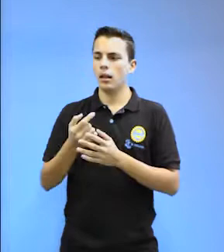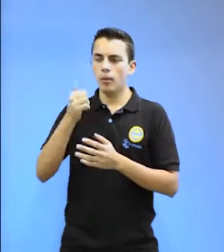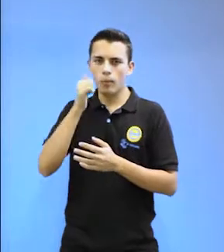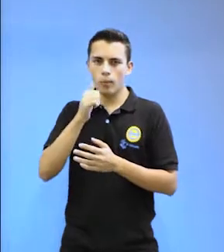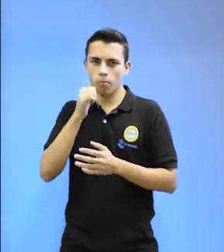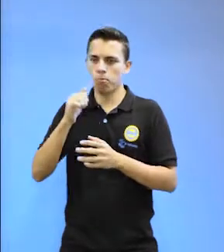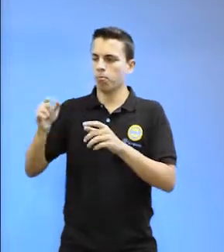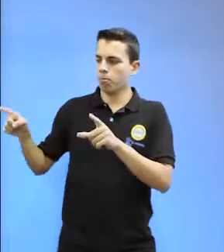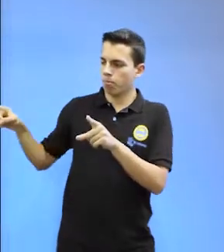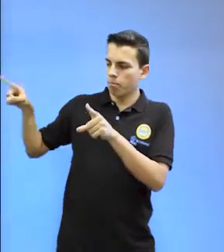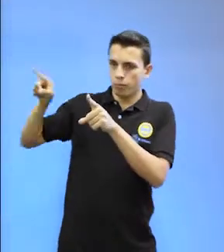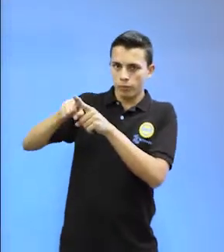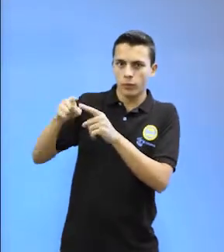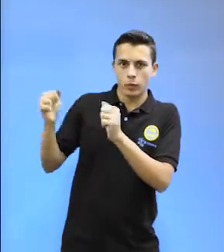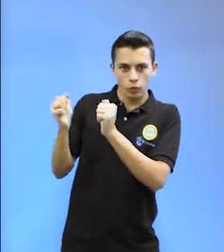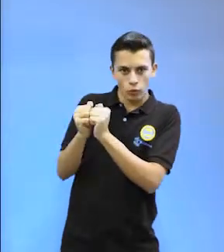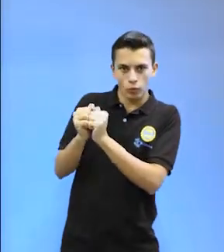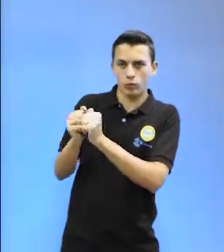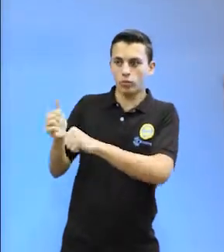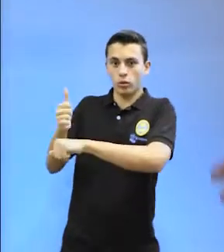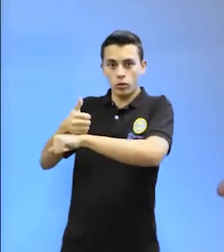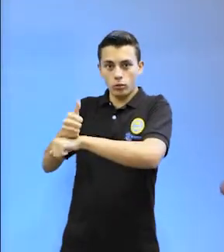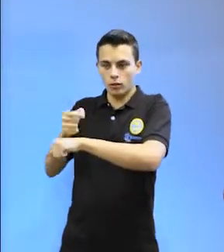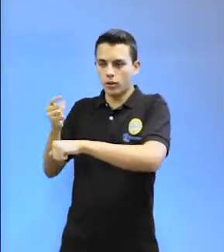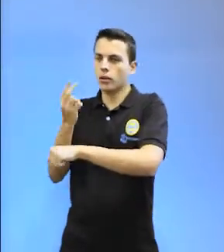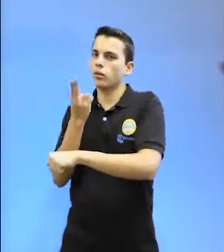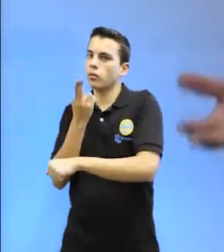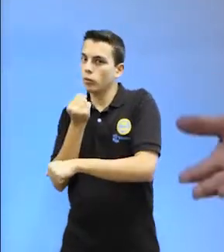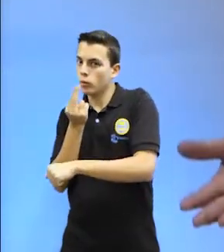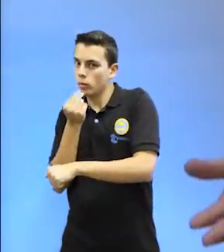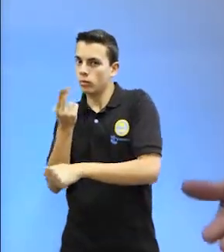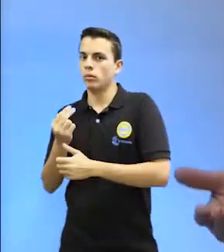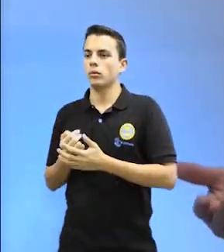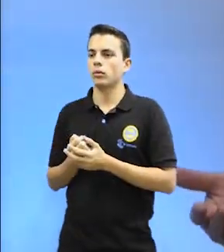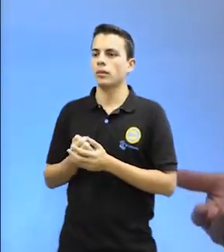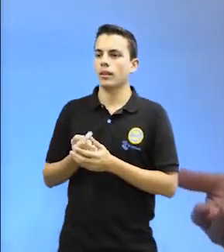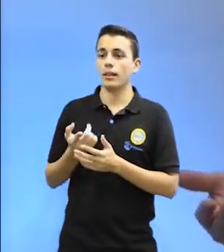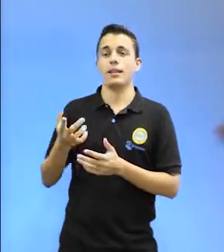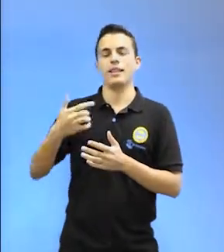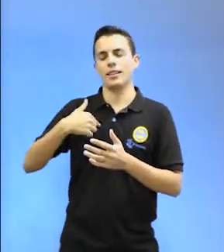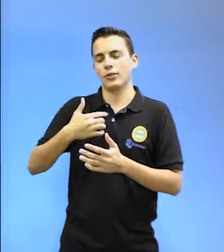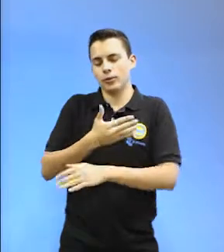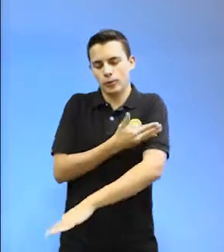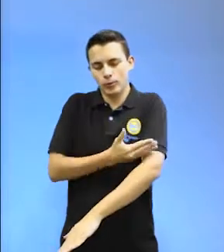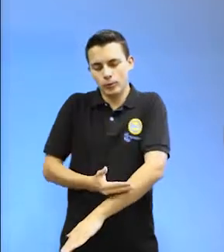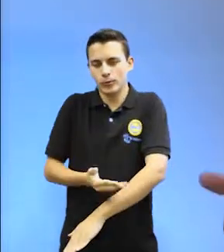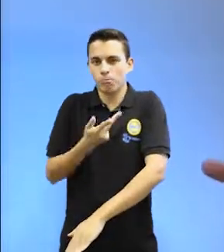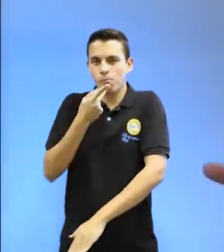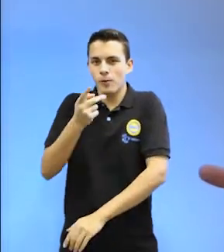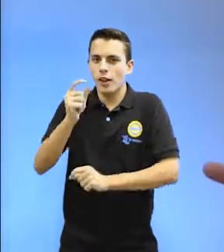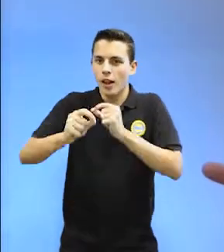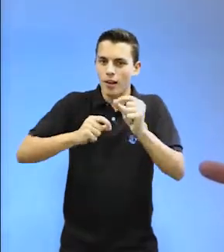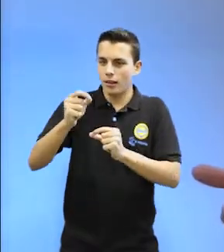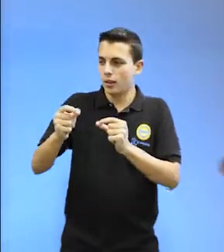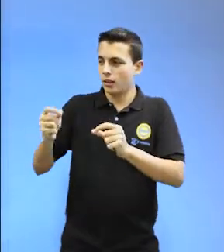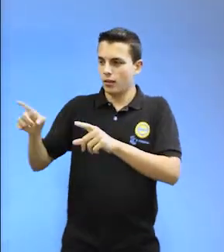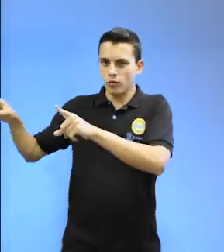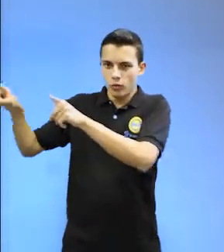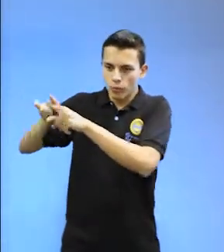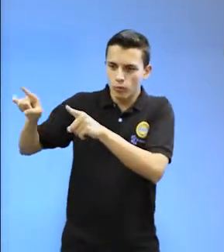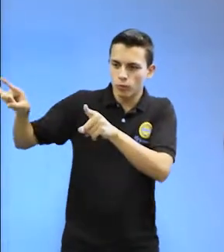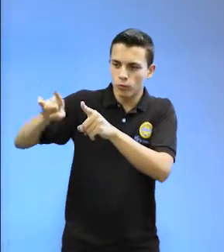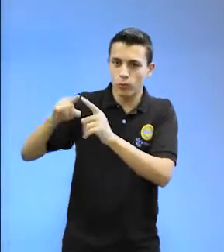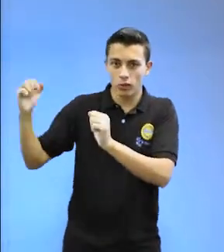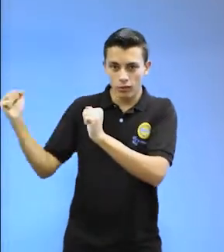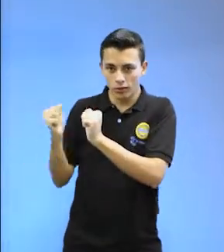associada, que é nutricionista. Aliás, todos os associados nossos, eu costumo dizer que são masters, né? A gente tem consultores masters, que são pessoas